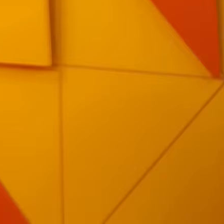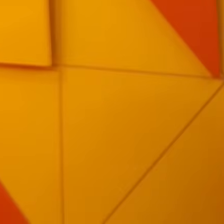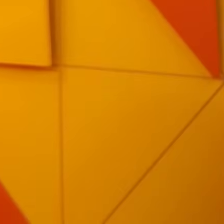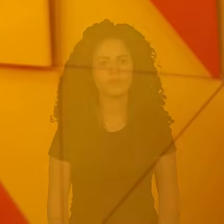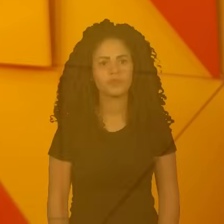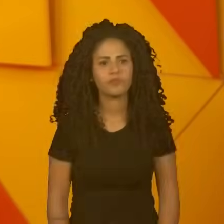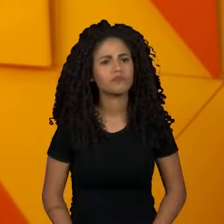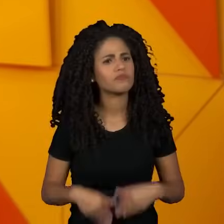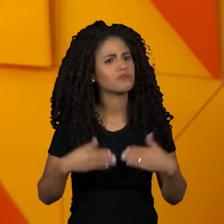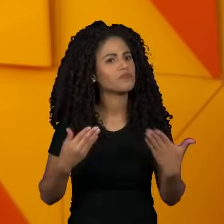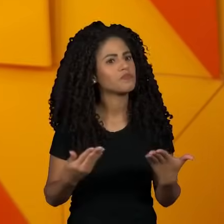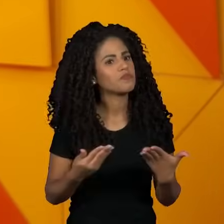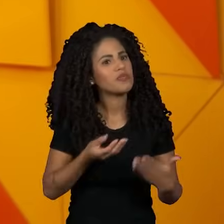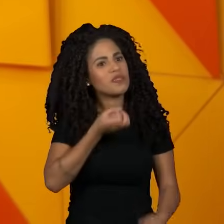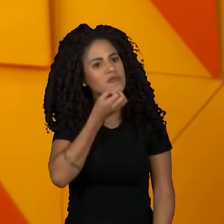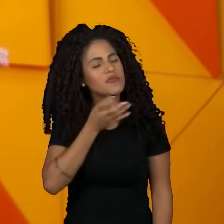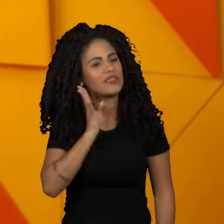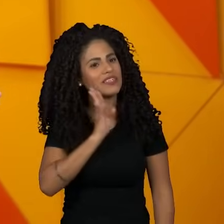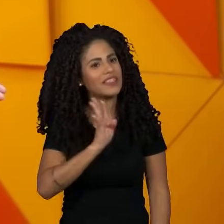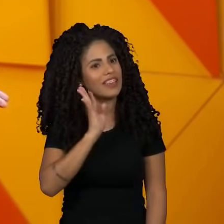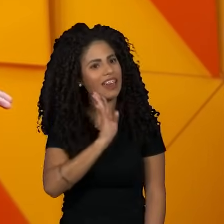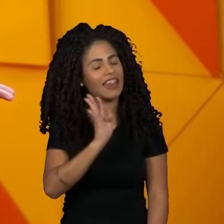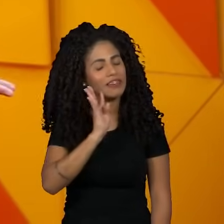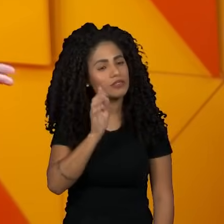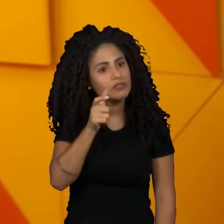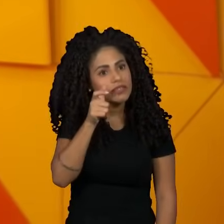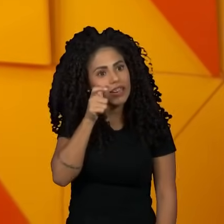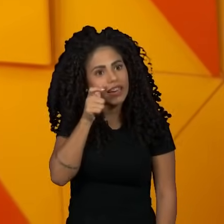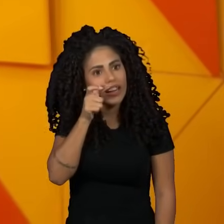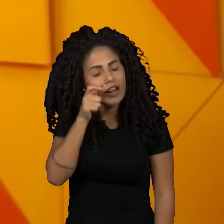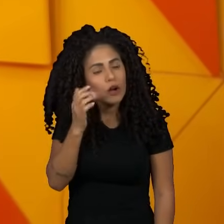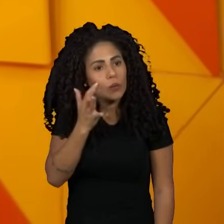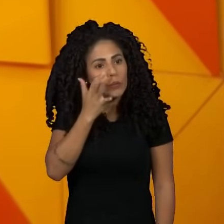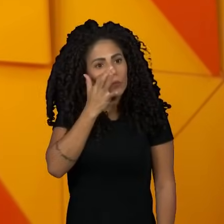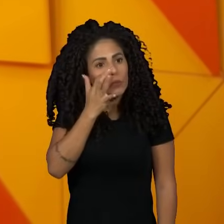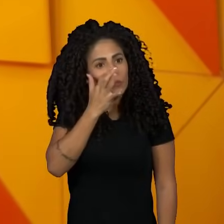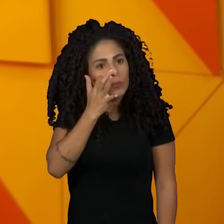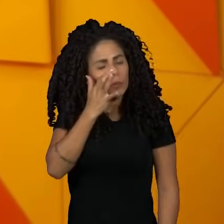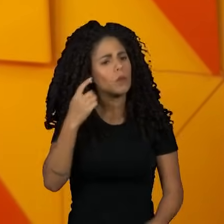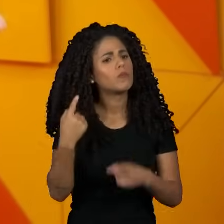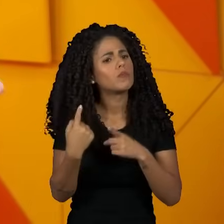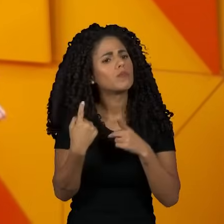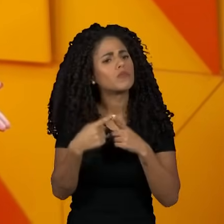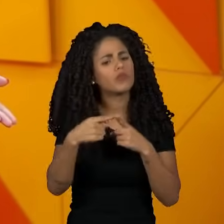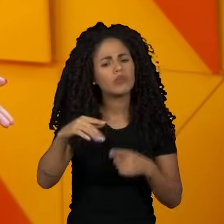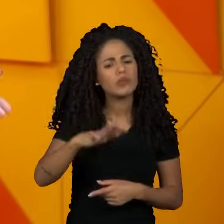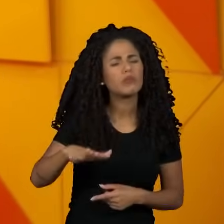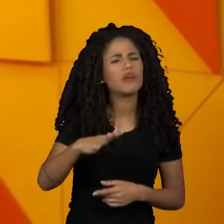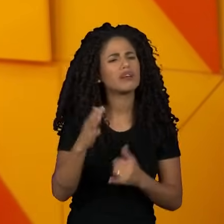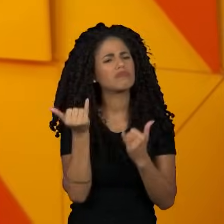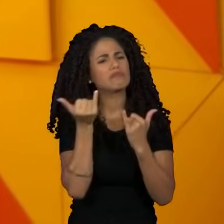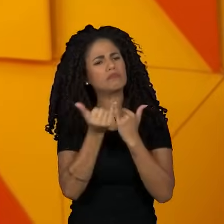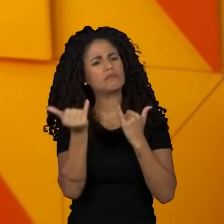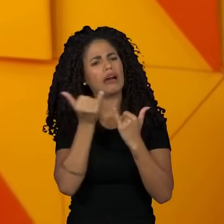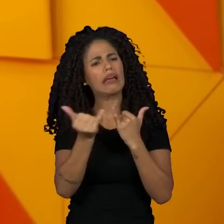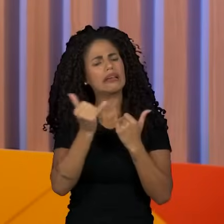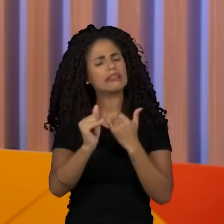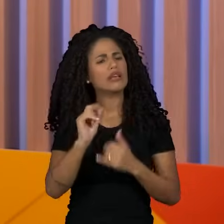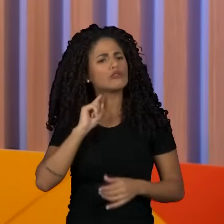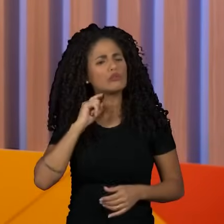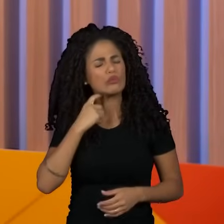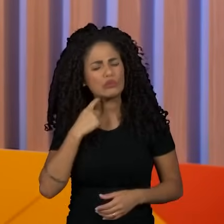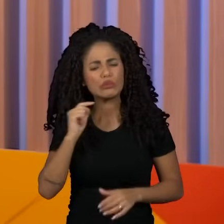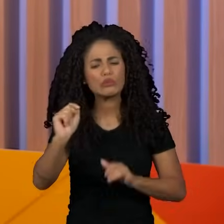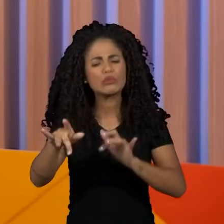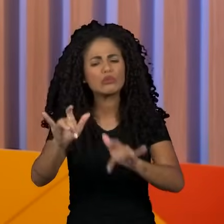Que maravilha! Você sabe que a gente chega a ficar admirado, porque um lugar que parece tão poluído, trazer tanta vida...